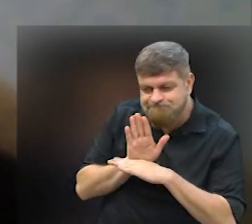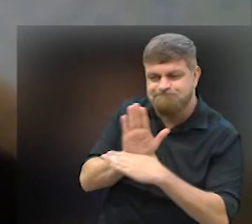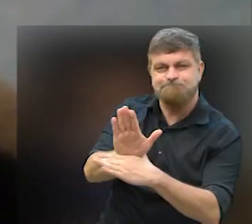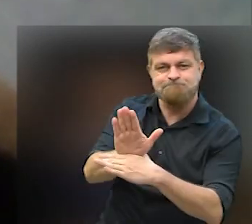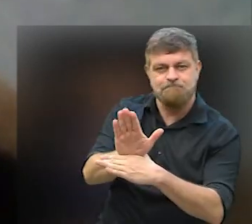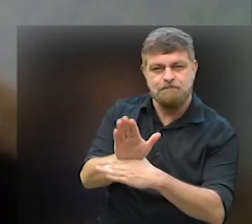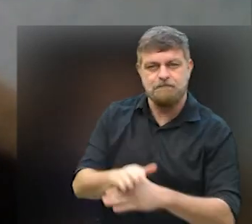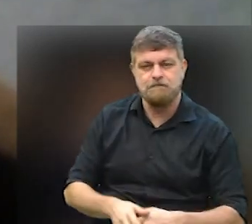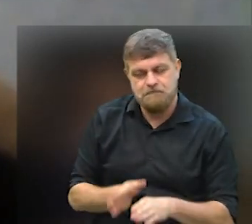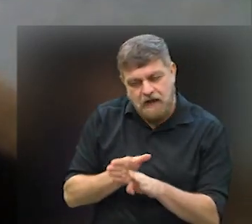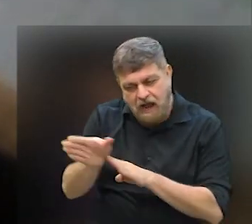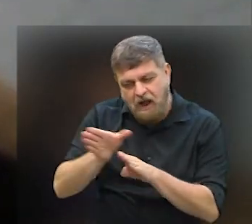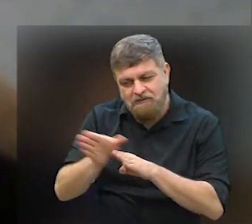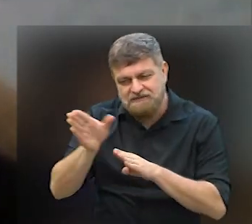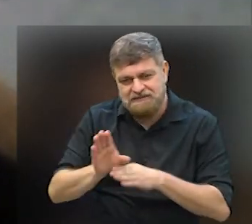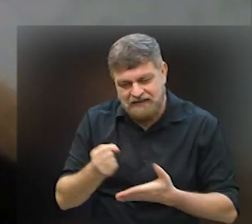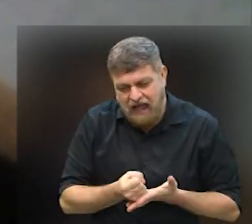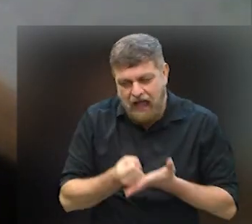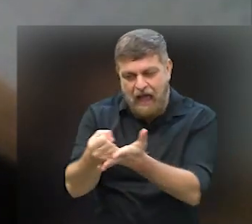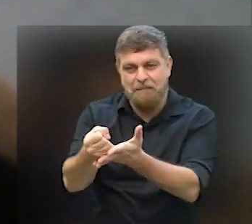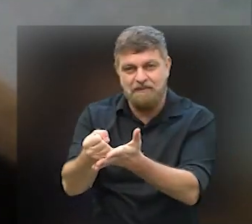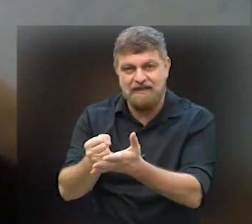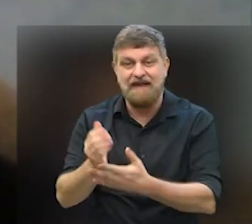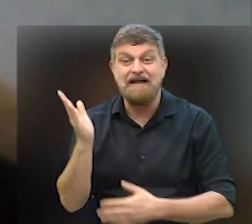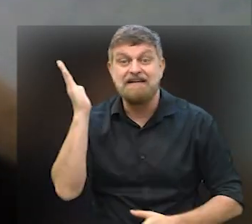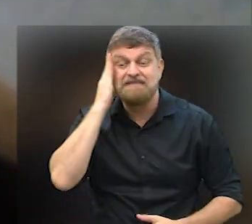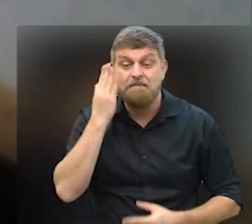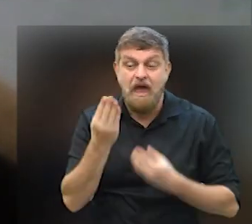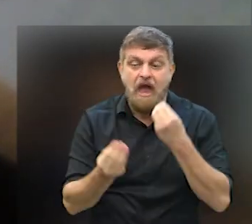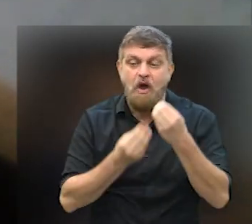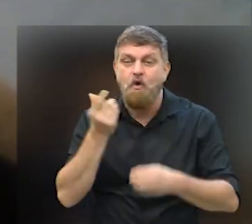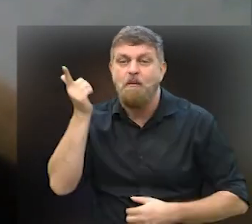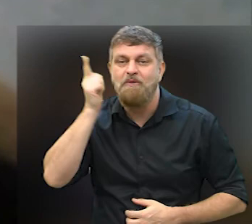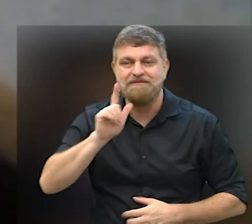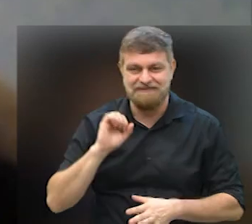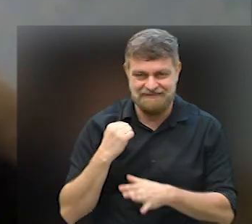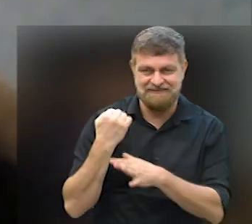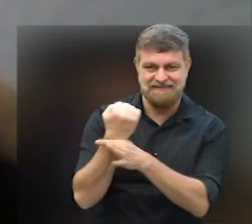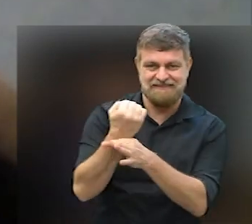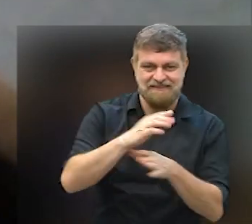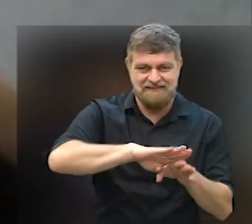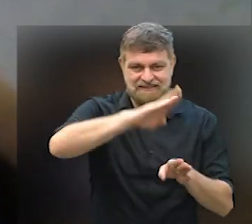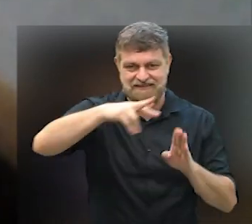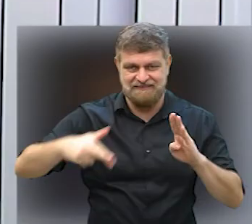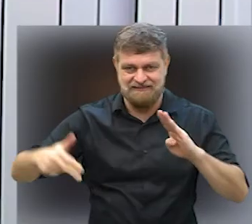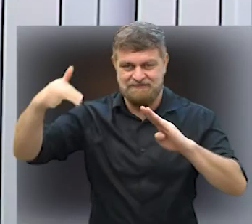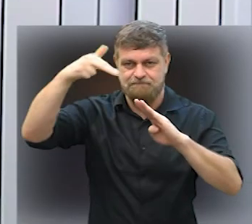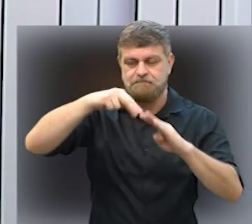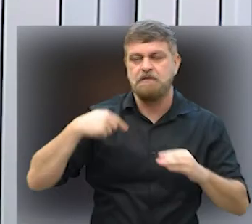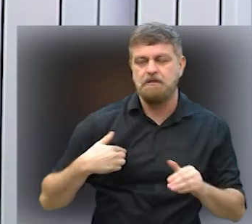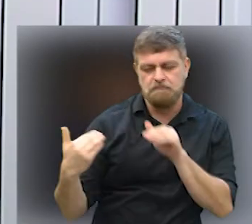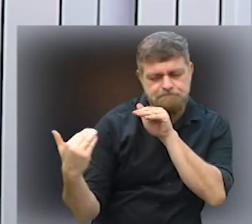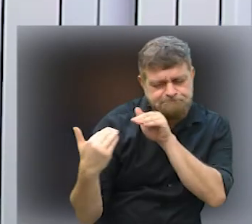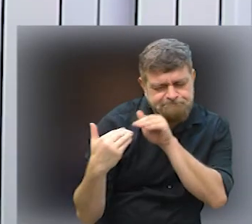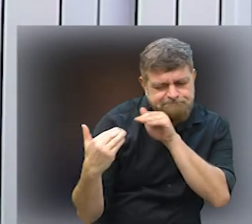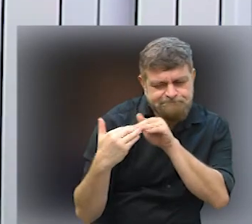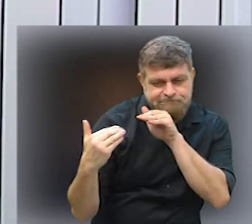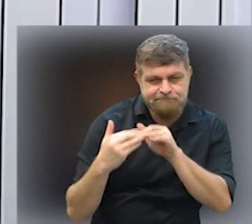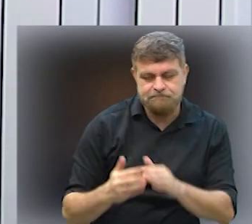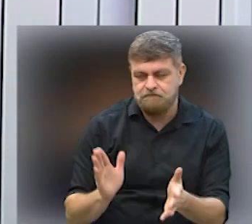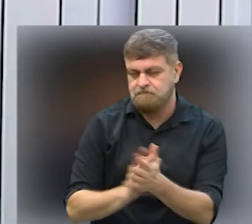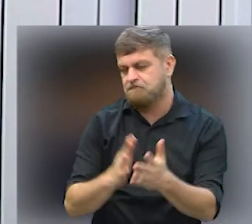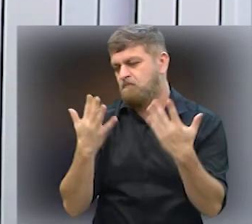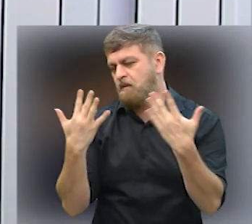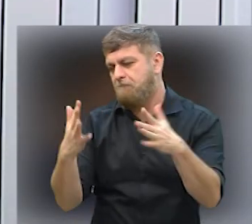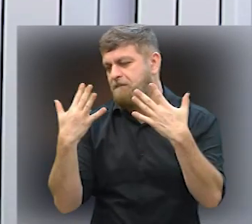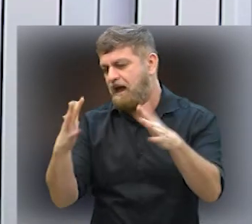gente vai realmente auxiliar e dar o suporte para saber como realizar com segurança. Assino embaixo. Parabéns,